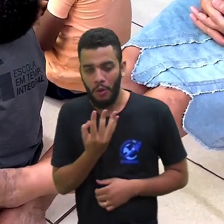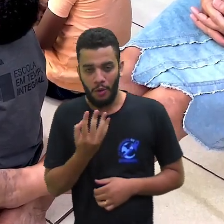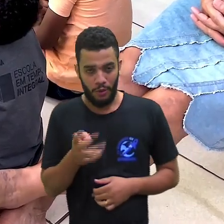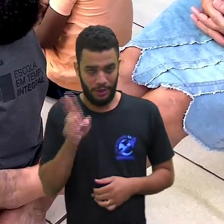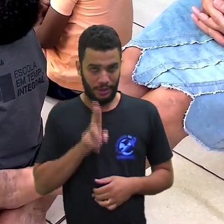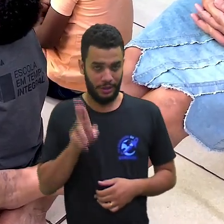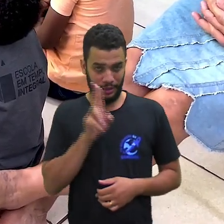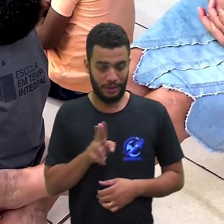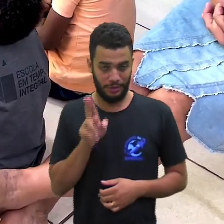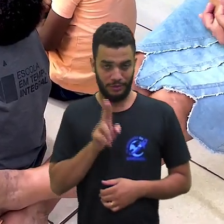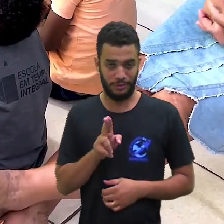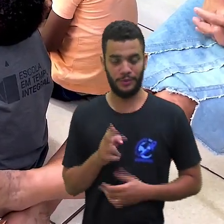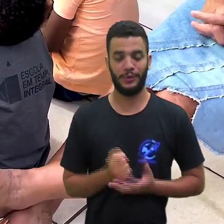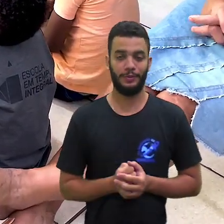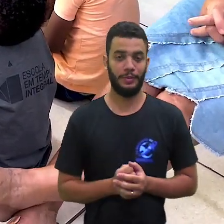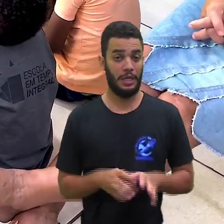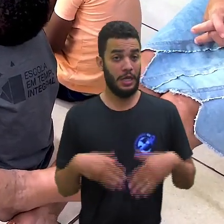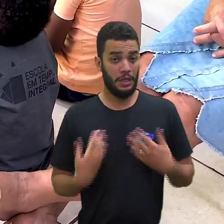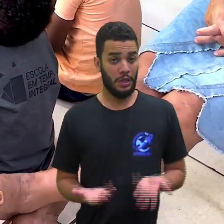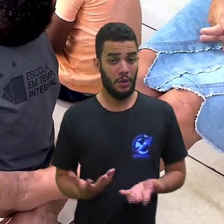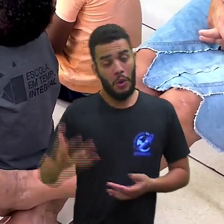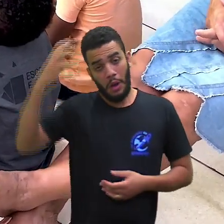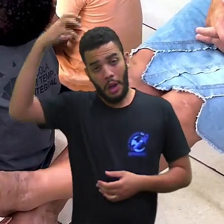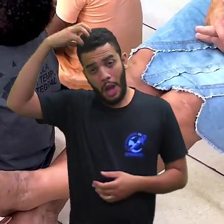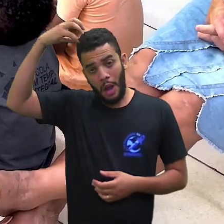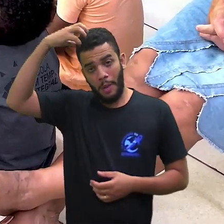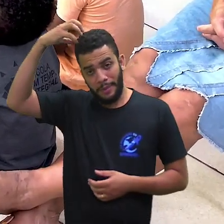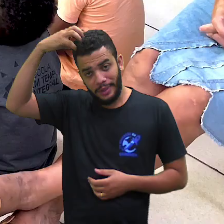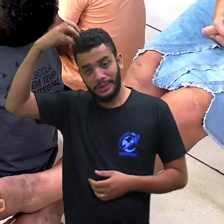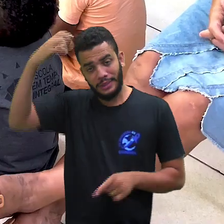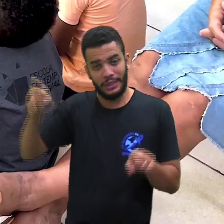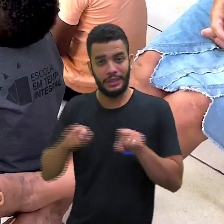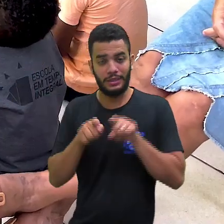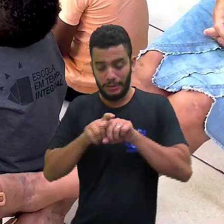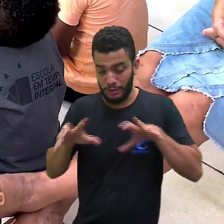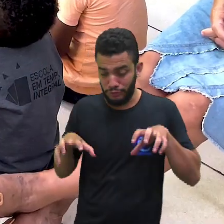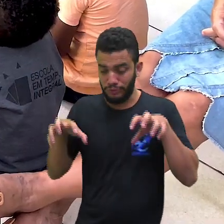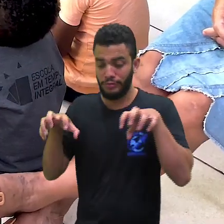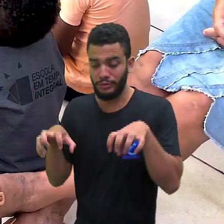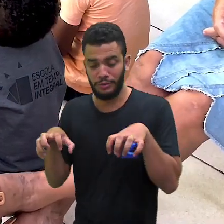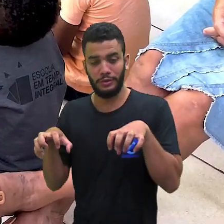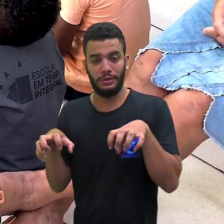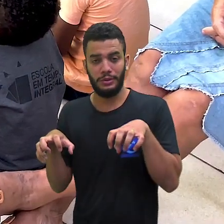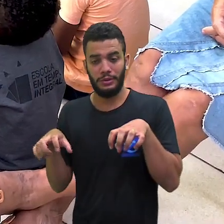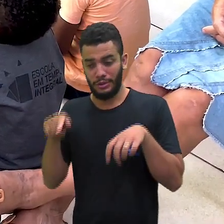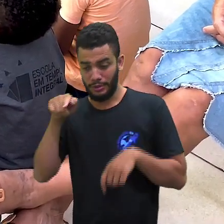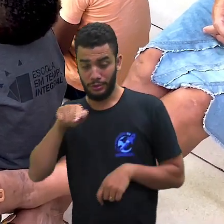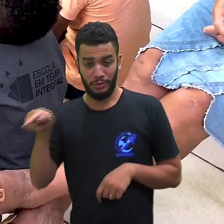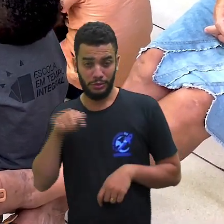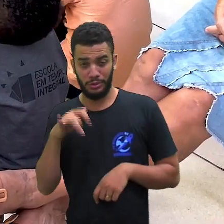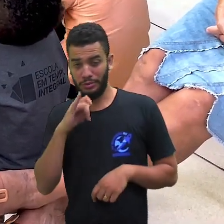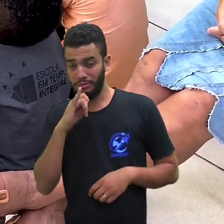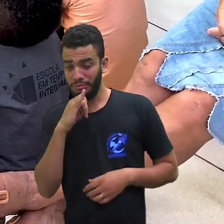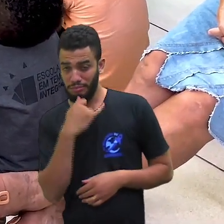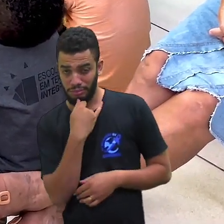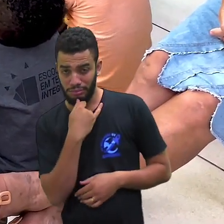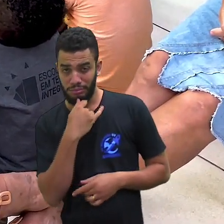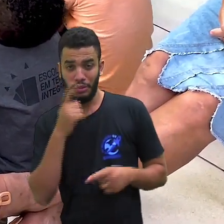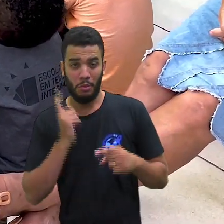A princesa e a fera ficaram muito tristes e